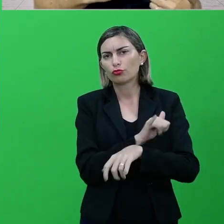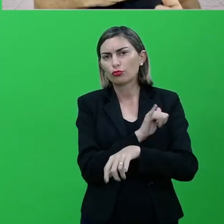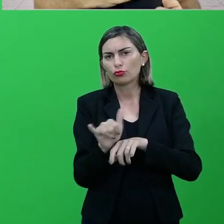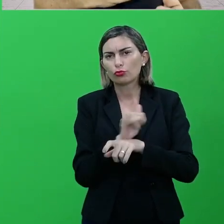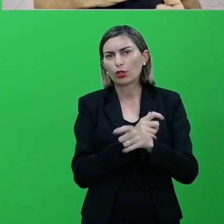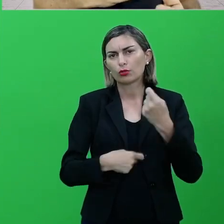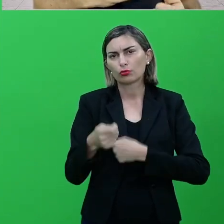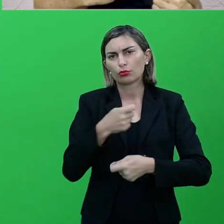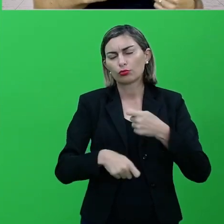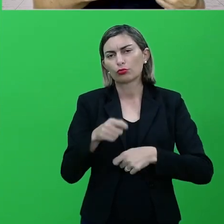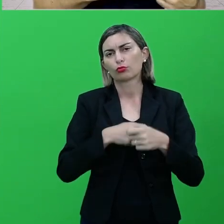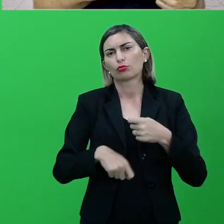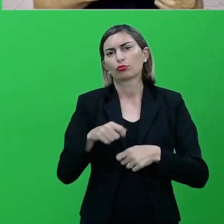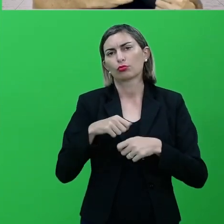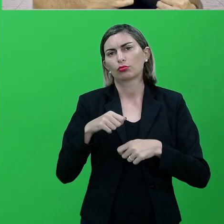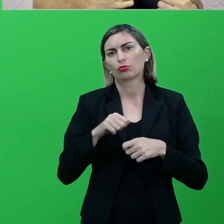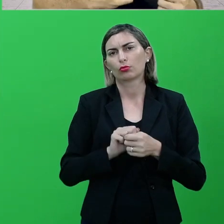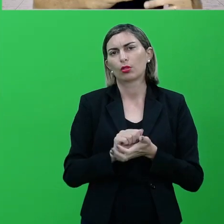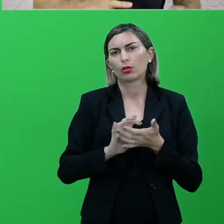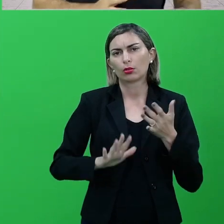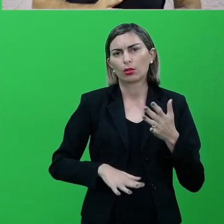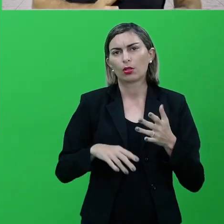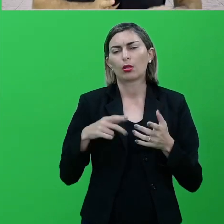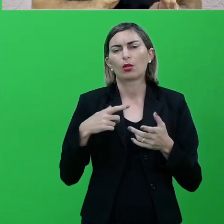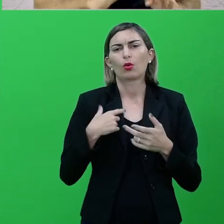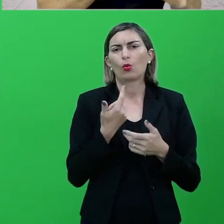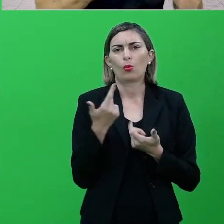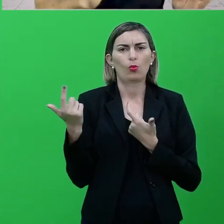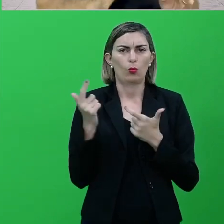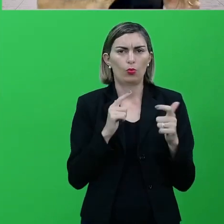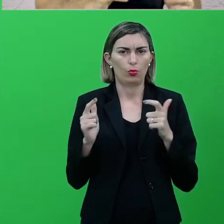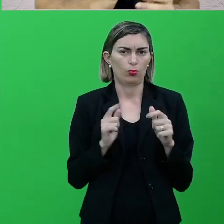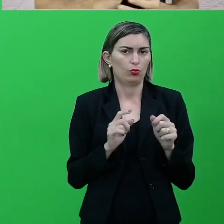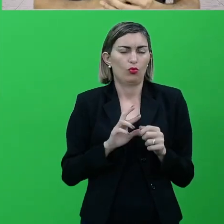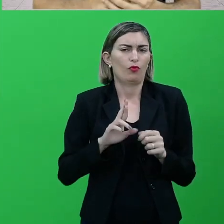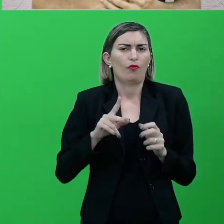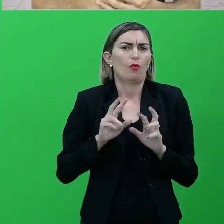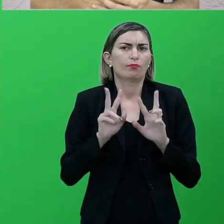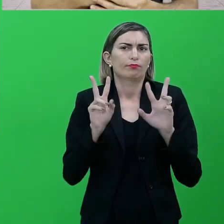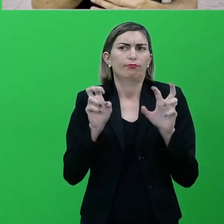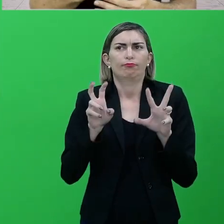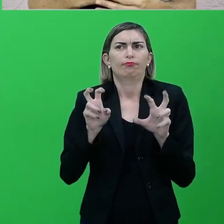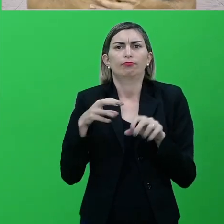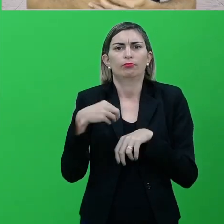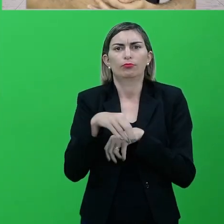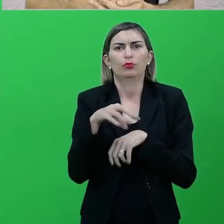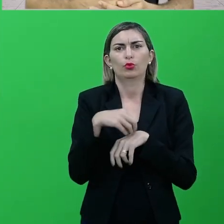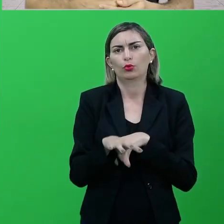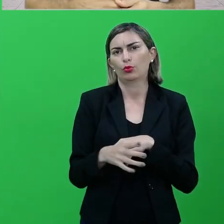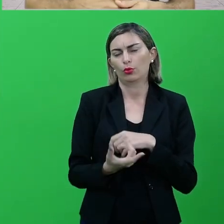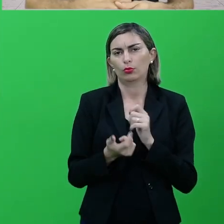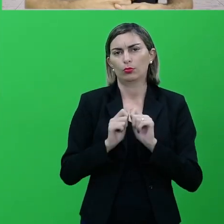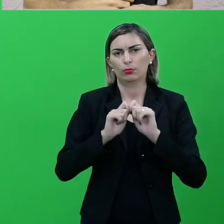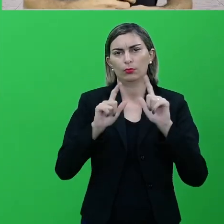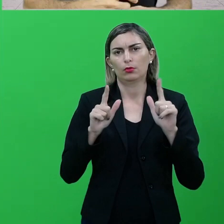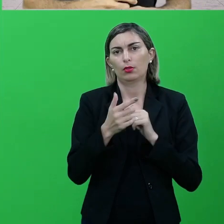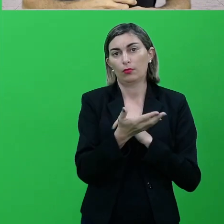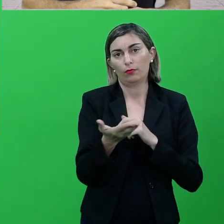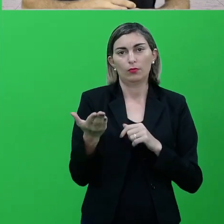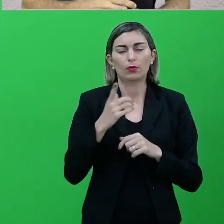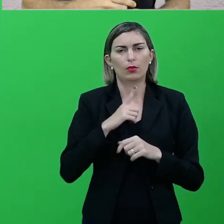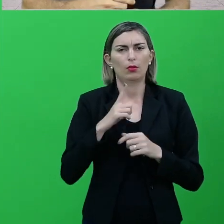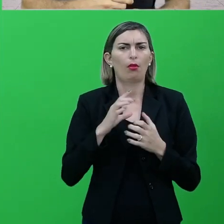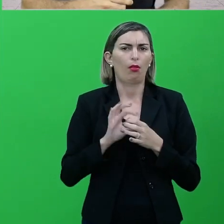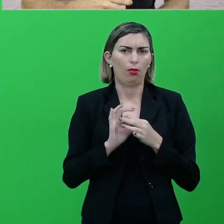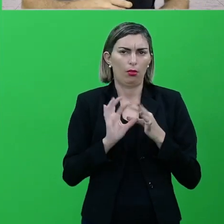governança, atividades ou práticas, procedimentos e outros. Tá? Não vou citar todos, todos estão aí na tela, vocês têm à